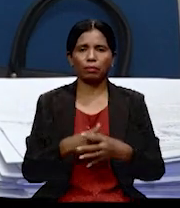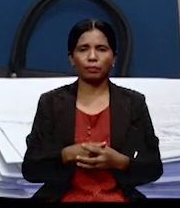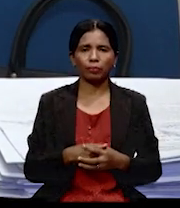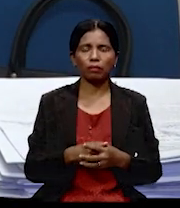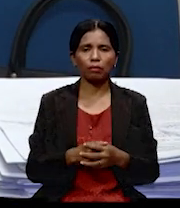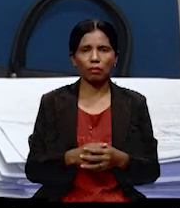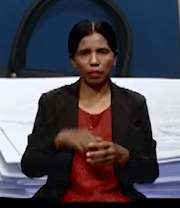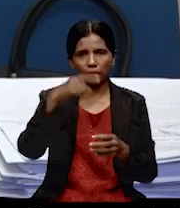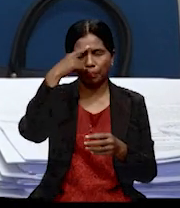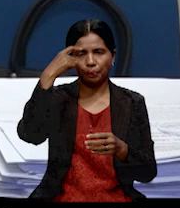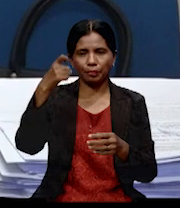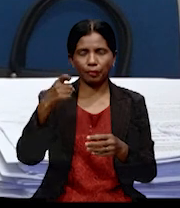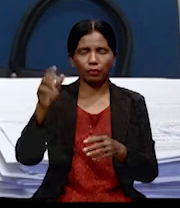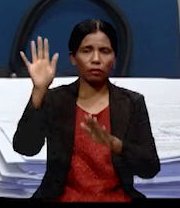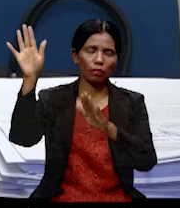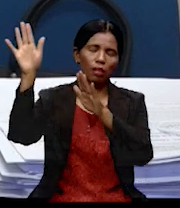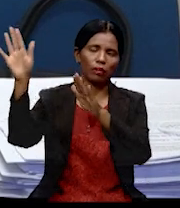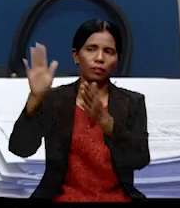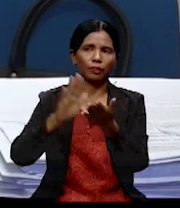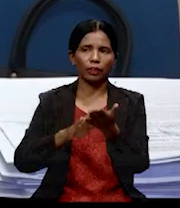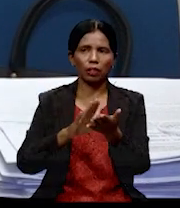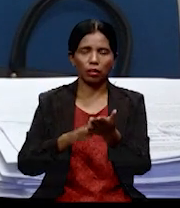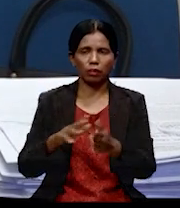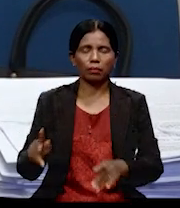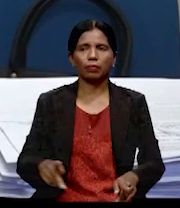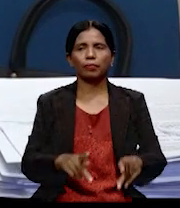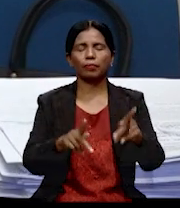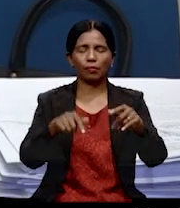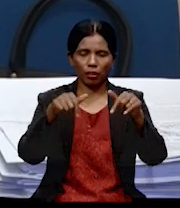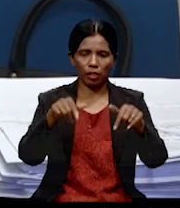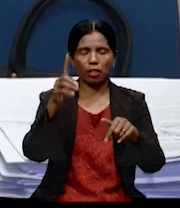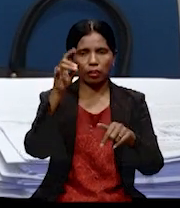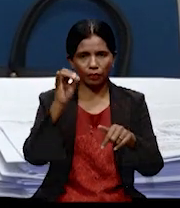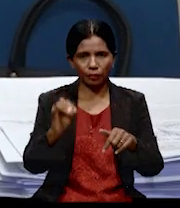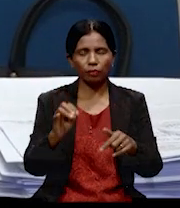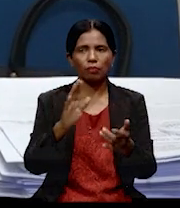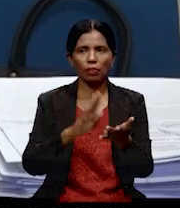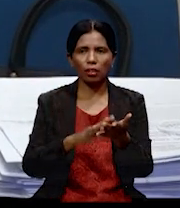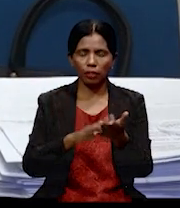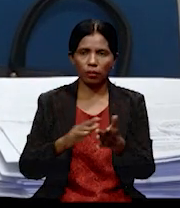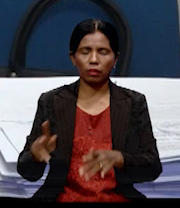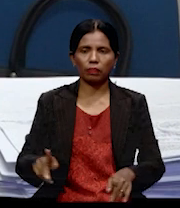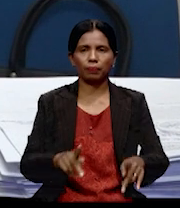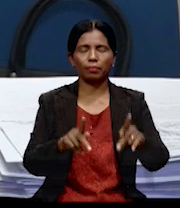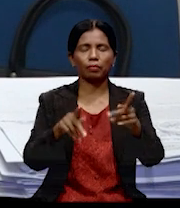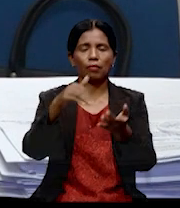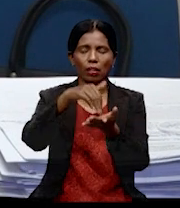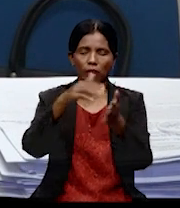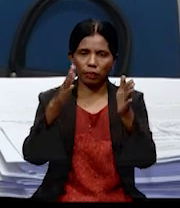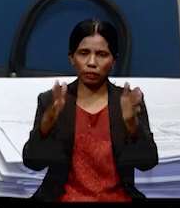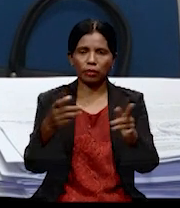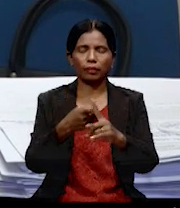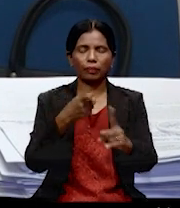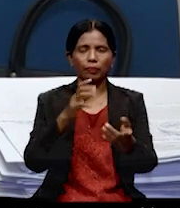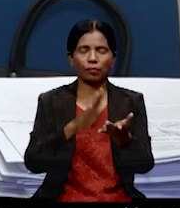Tamba ia foho ia escolas públicas. Ia dilimos ia escolas públicas. Alunu serra beho tu hosi ensino básico